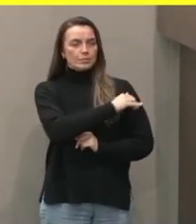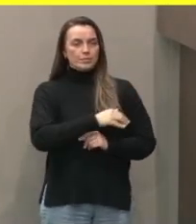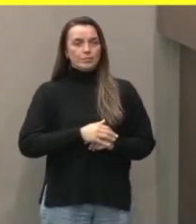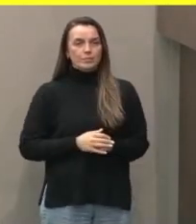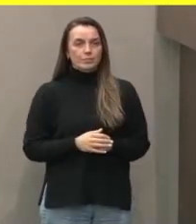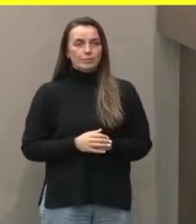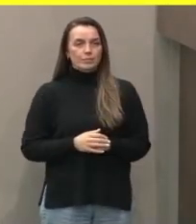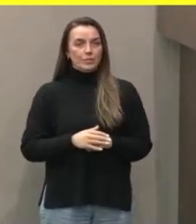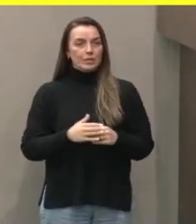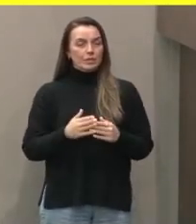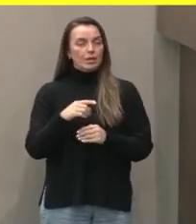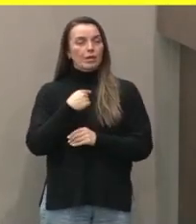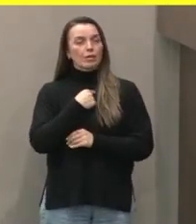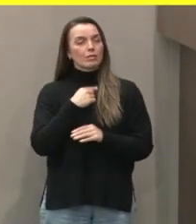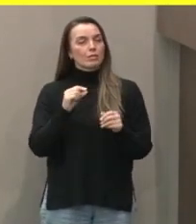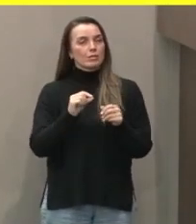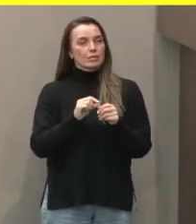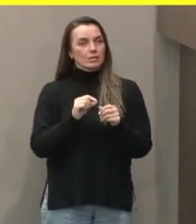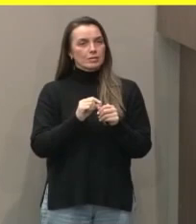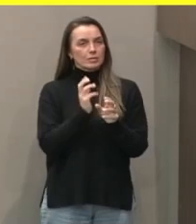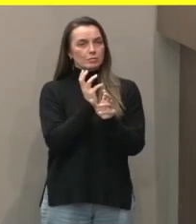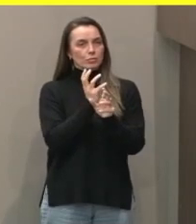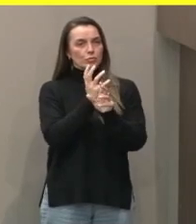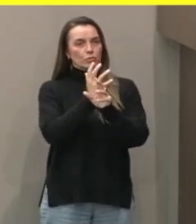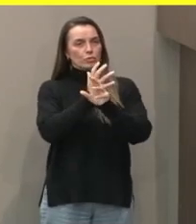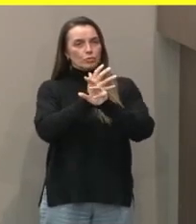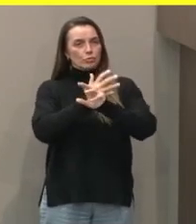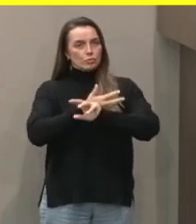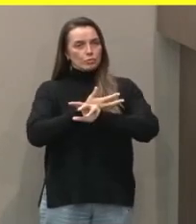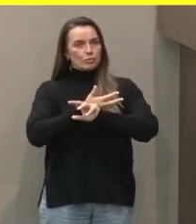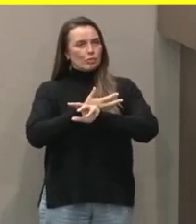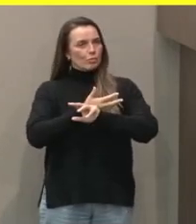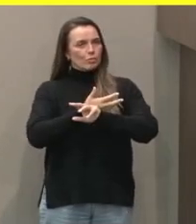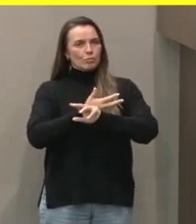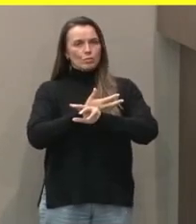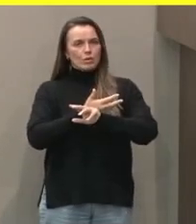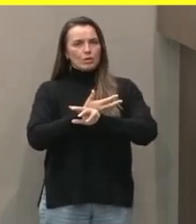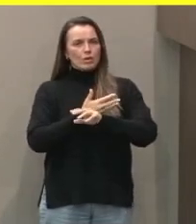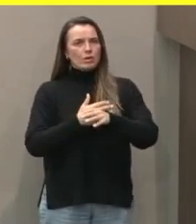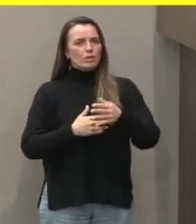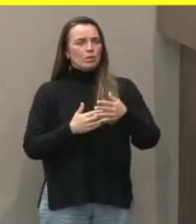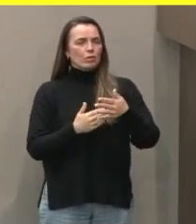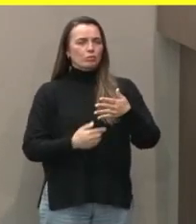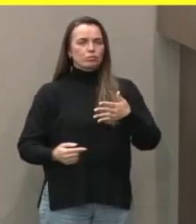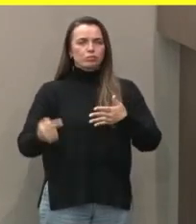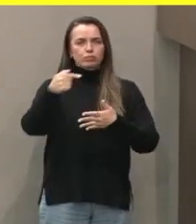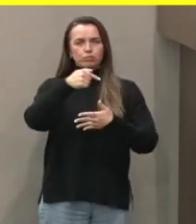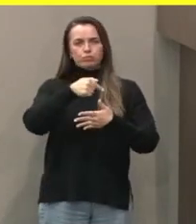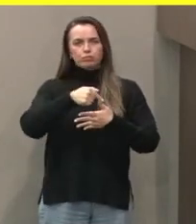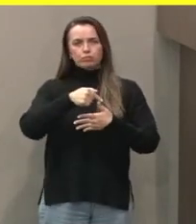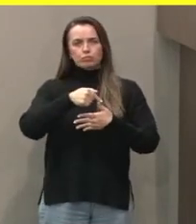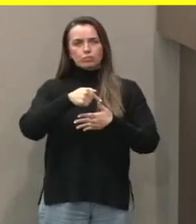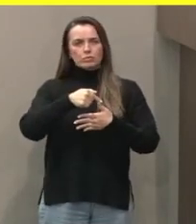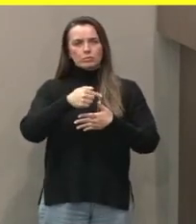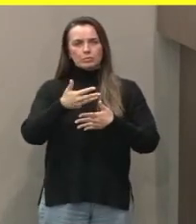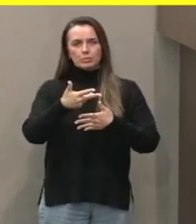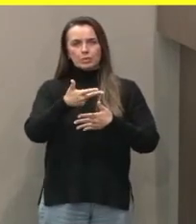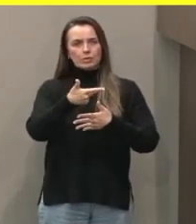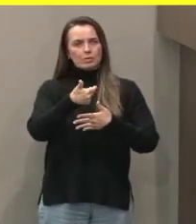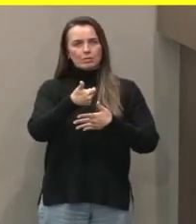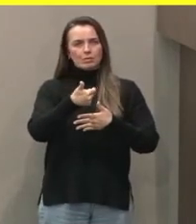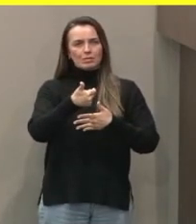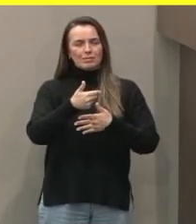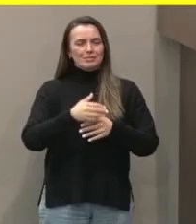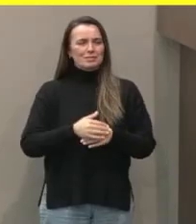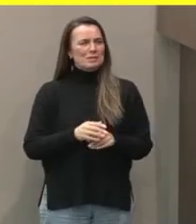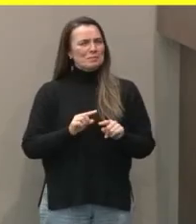Portanto, nós realizamos uma ortopedia de ponta. Bom, mas isso é uma palavra meio gasta